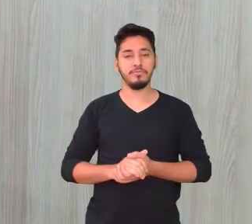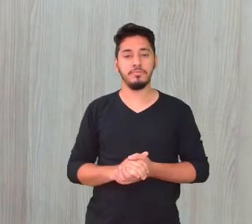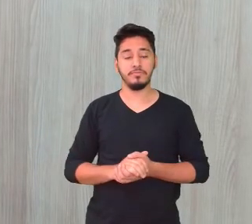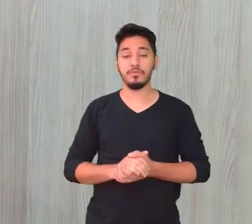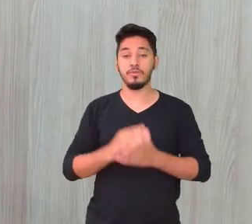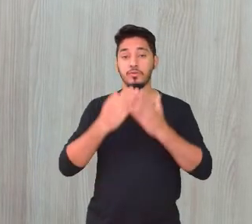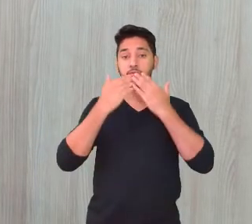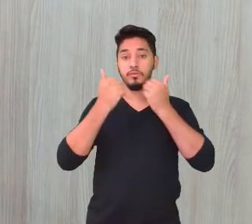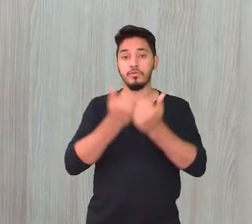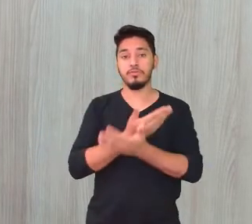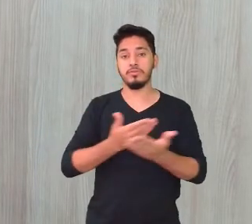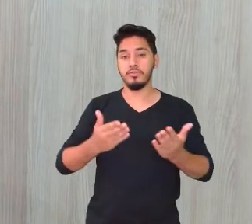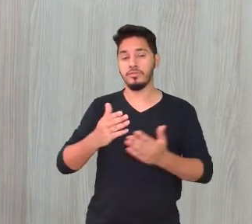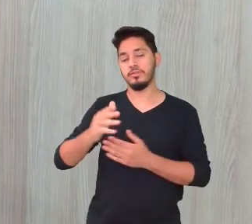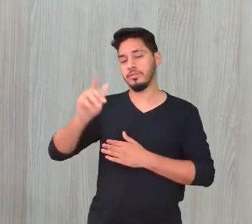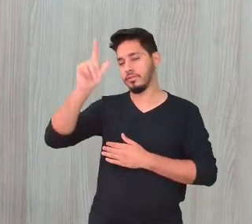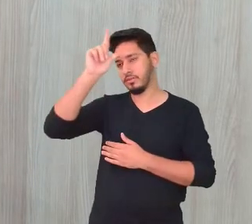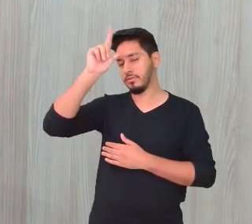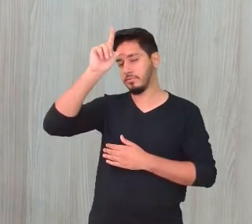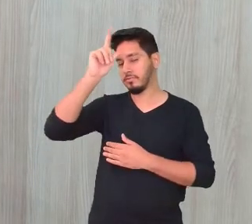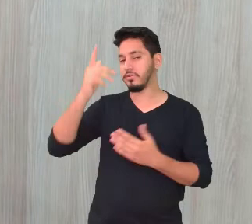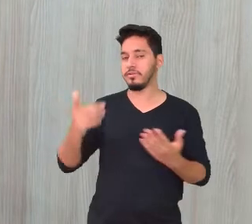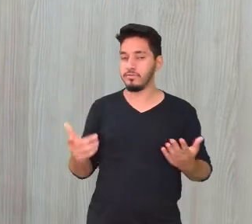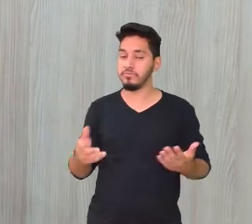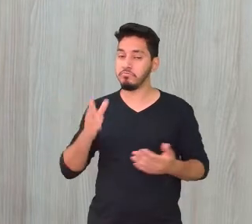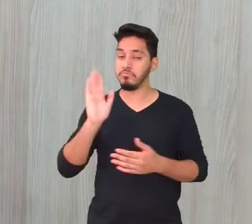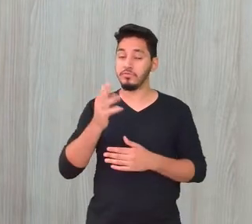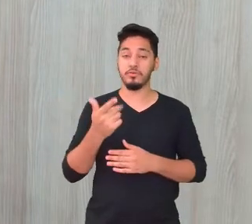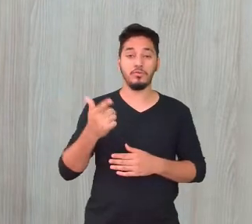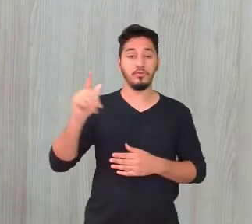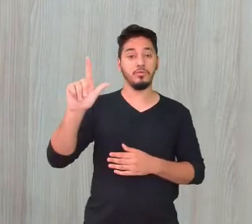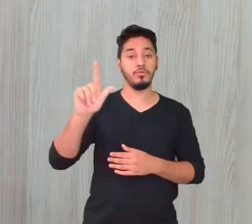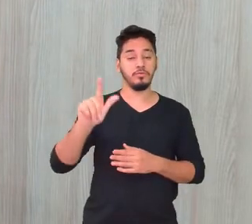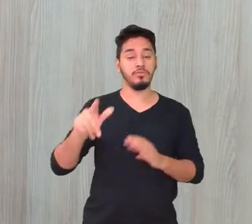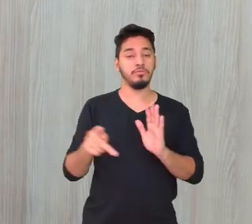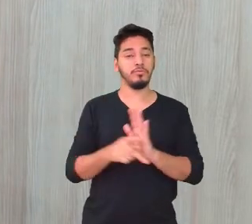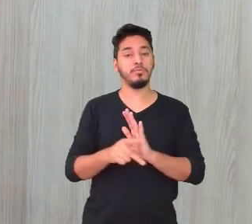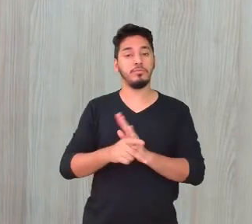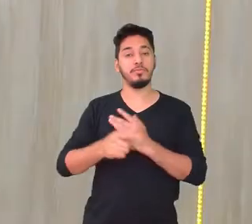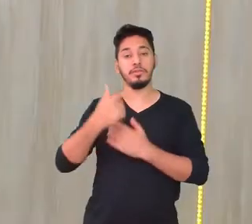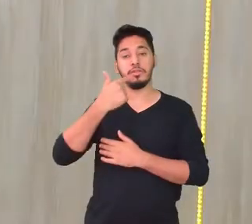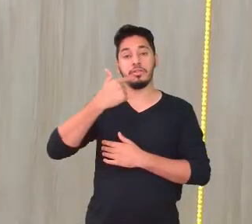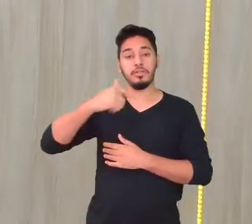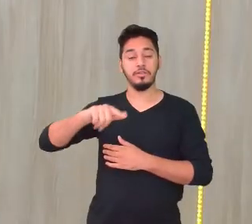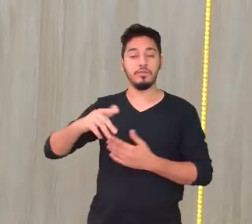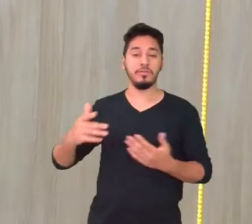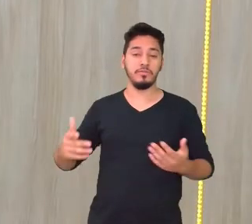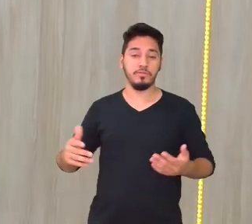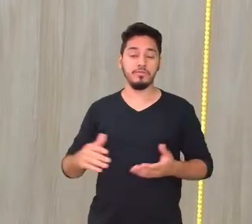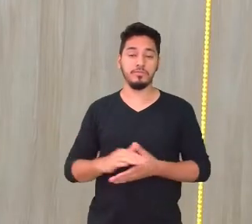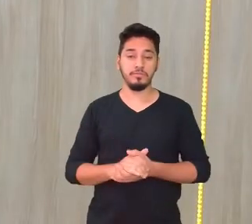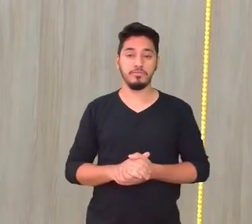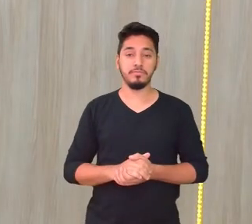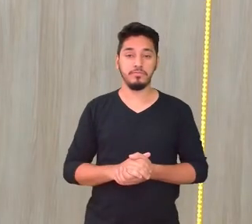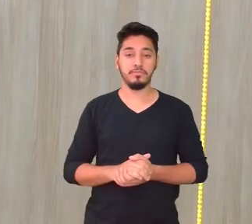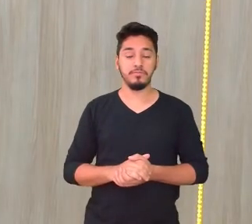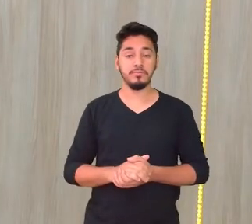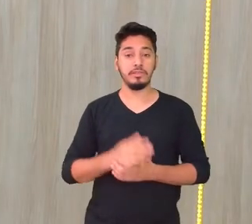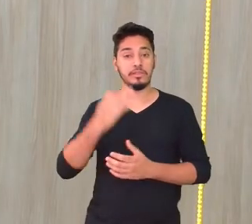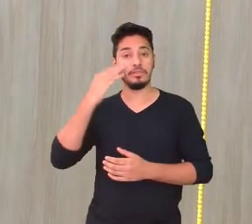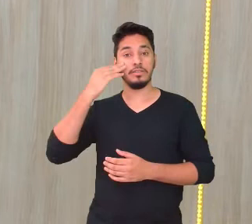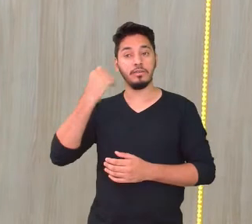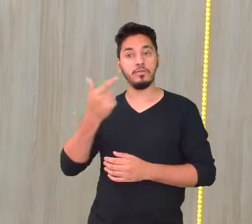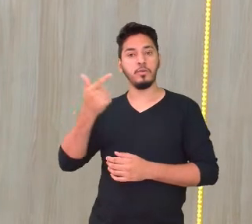tudo bem em alemão, já que a gente vai falar sobre a Segunda Guerra. Além, eu disse a você, sapiensíssimo,